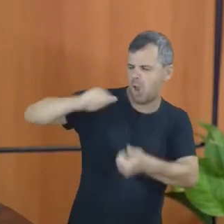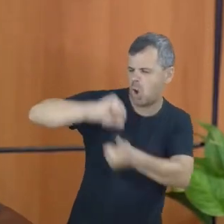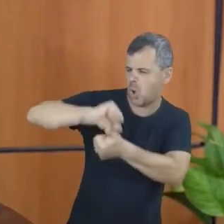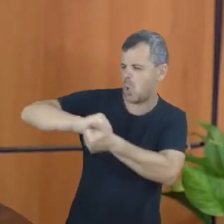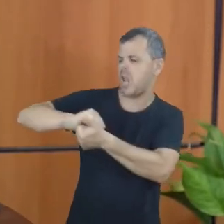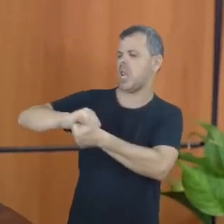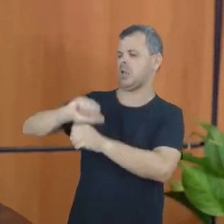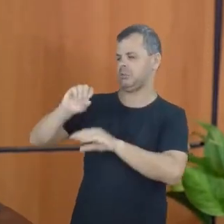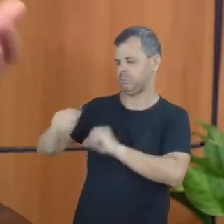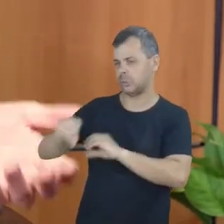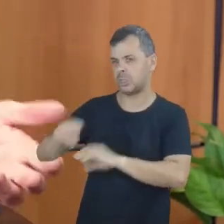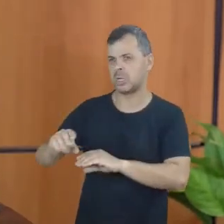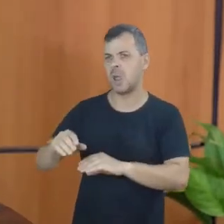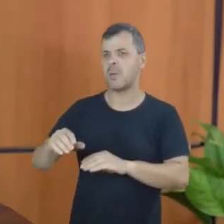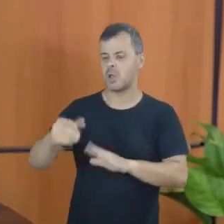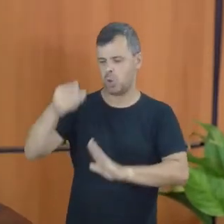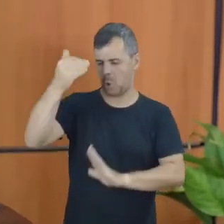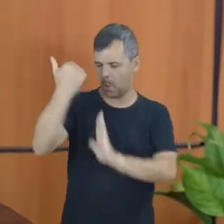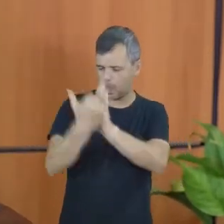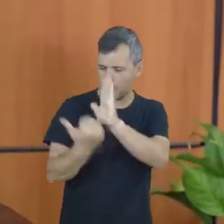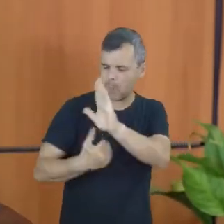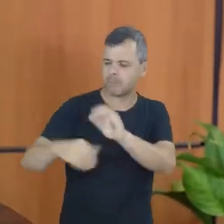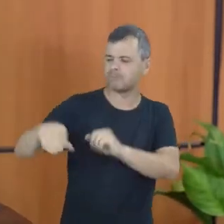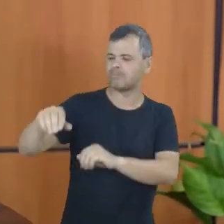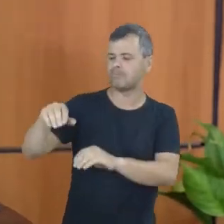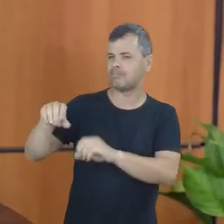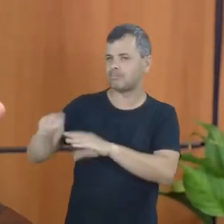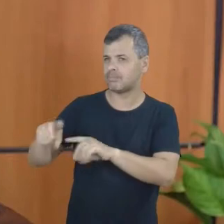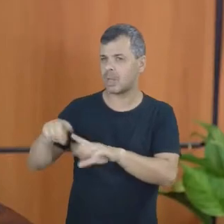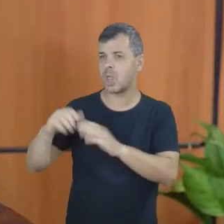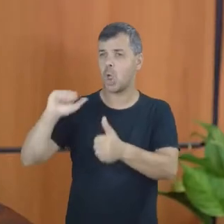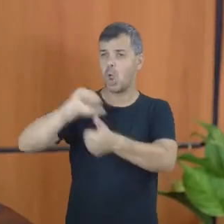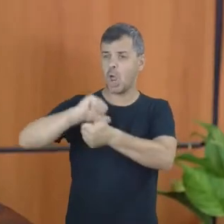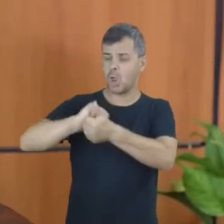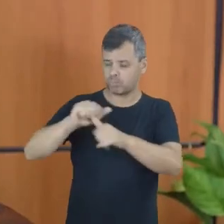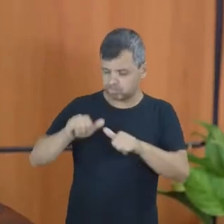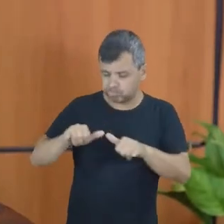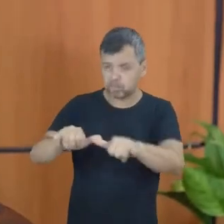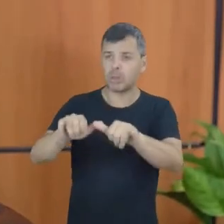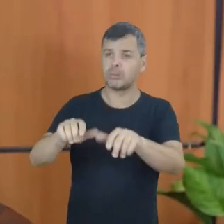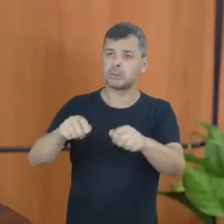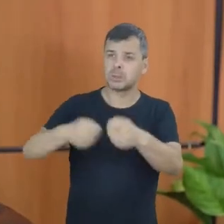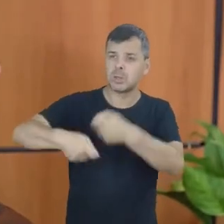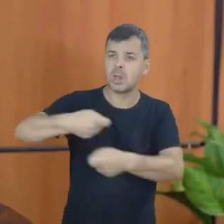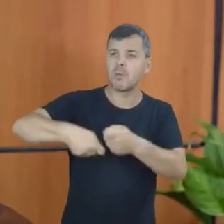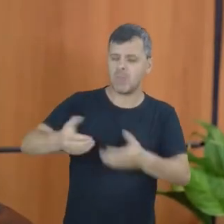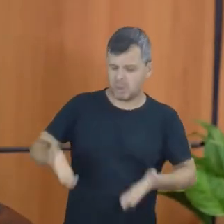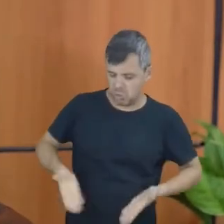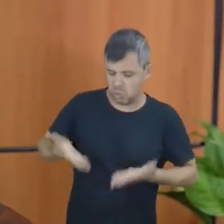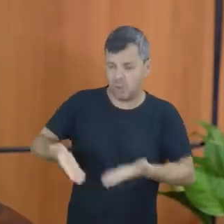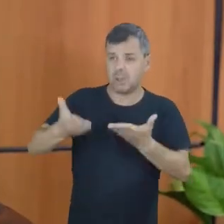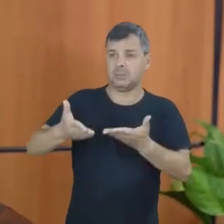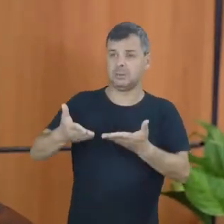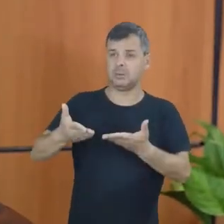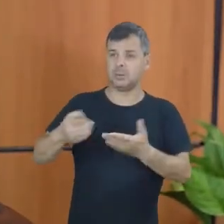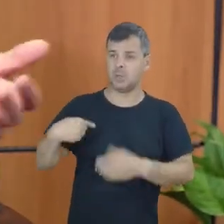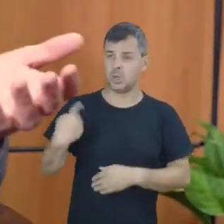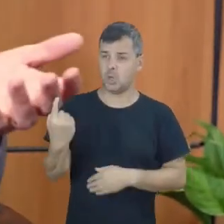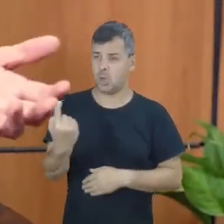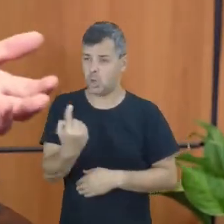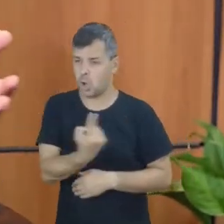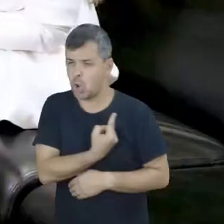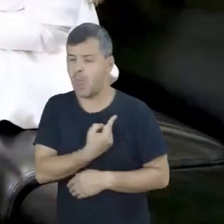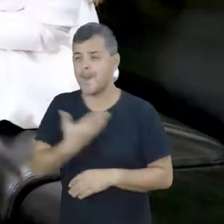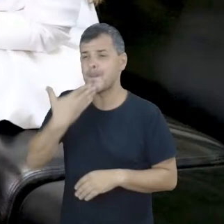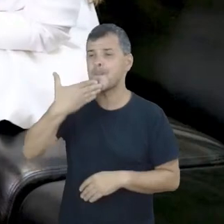da educação, os programas da educação, desde a qualidade do mercado de trabalho, que a gente estimula sempre, que a gente